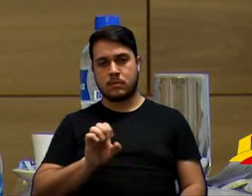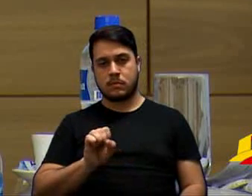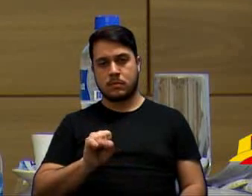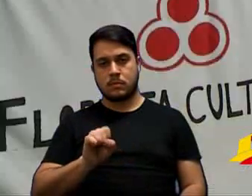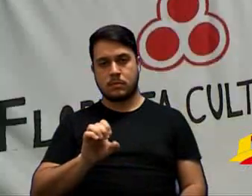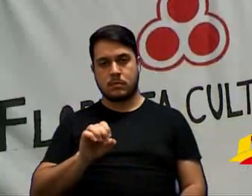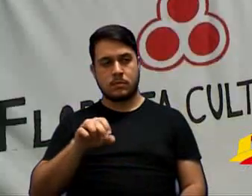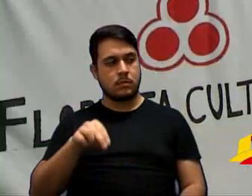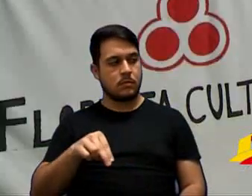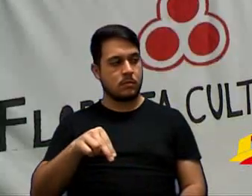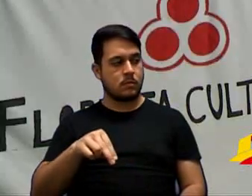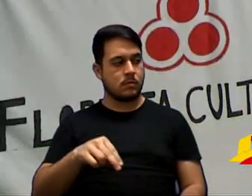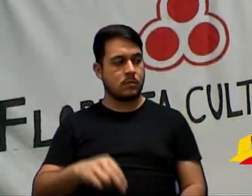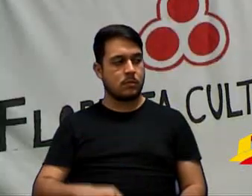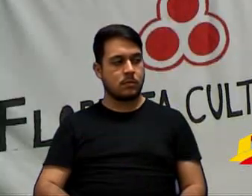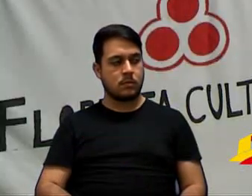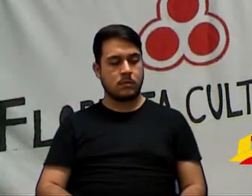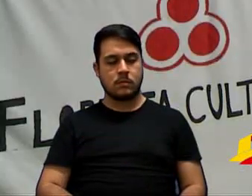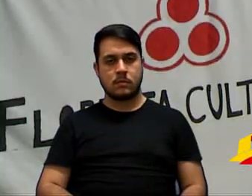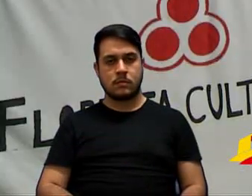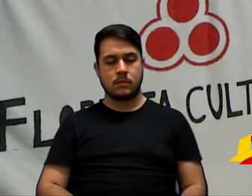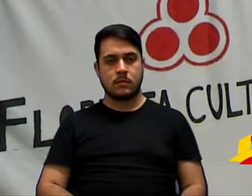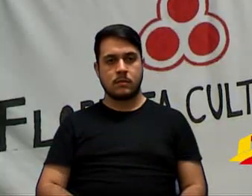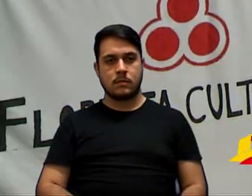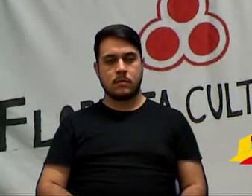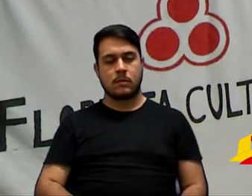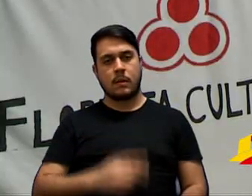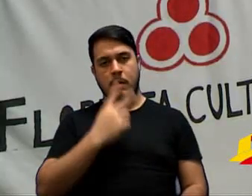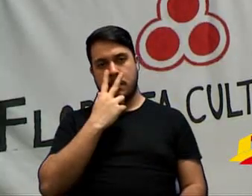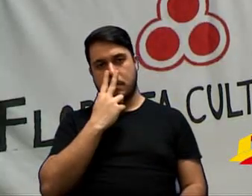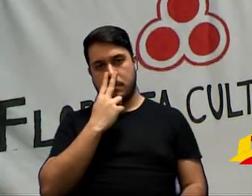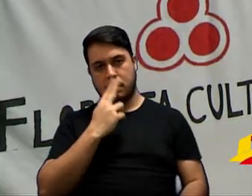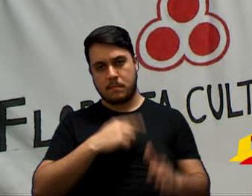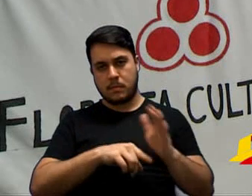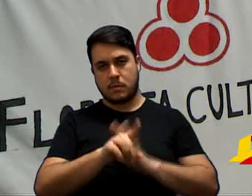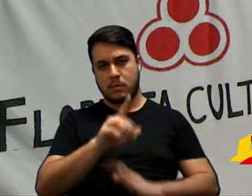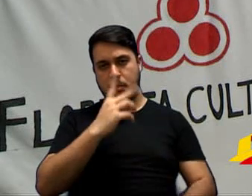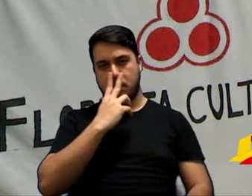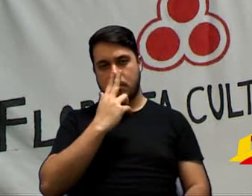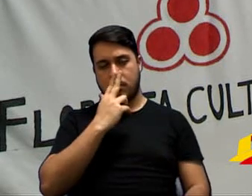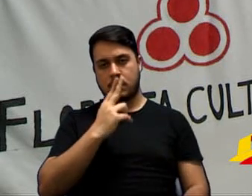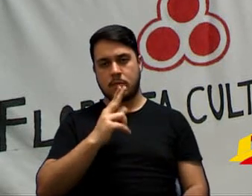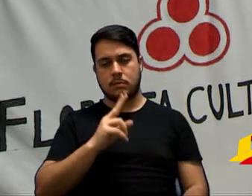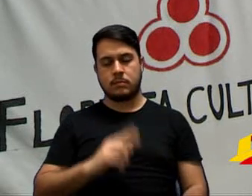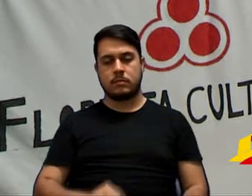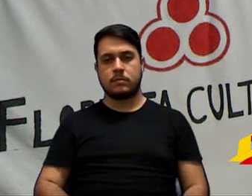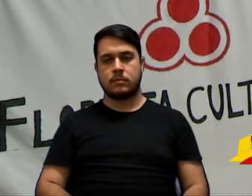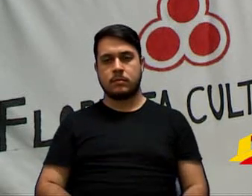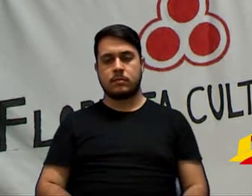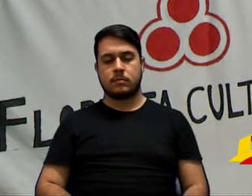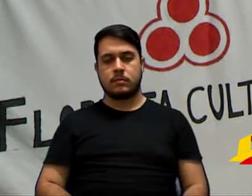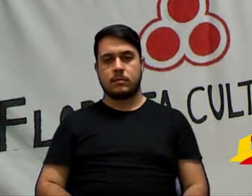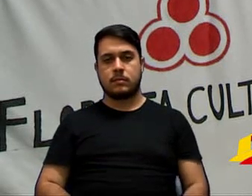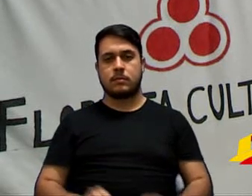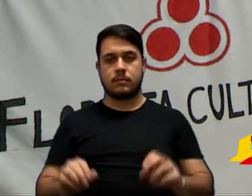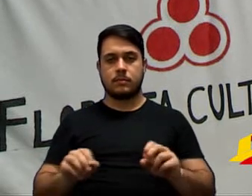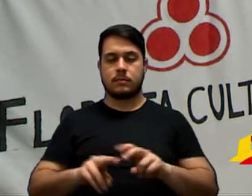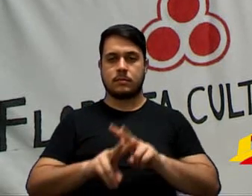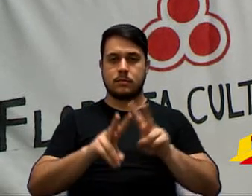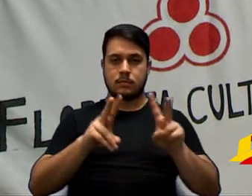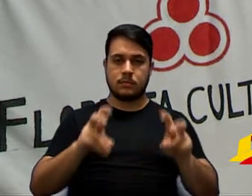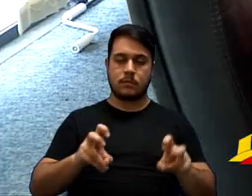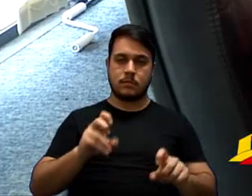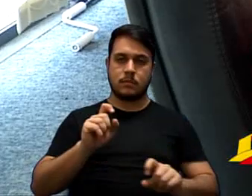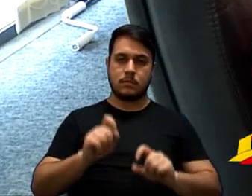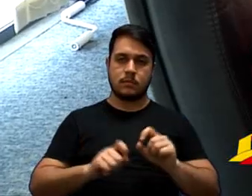colocação do amigo ali que o agora sobre a questão do agente fala o restante tem perder as